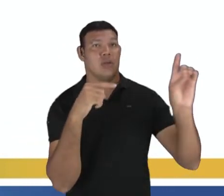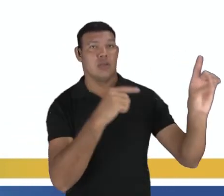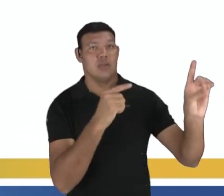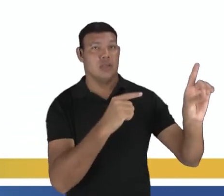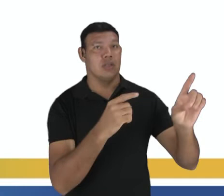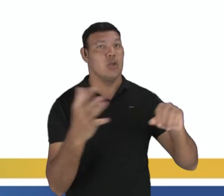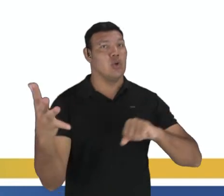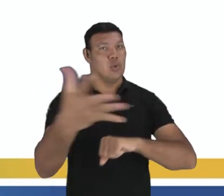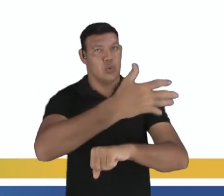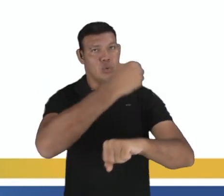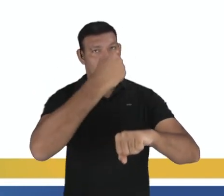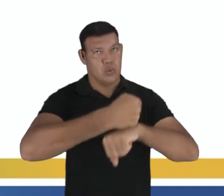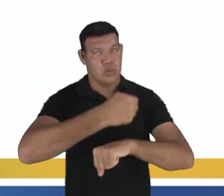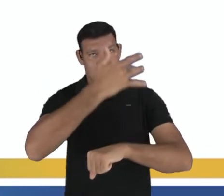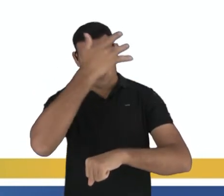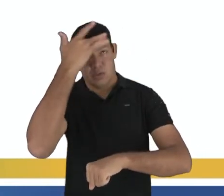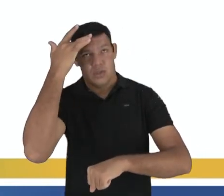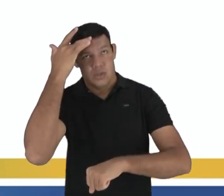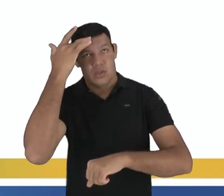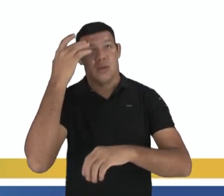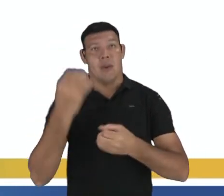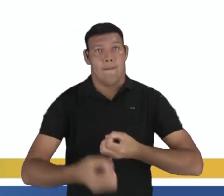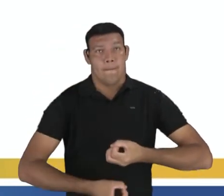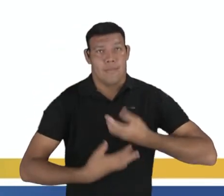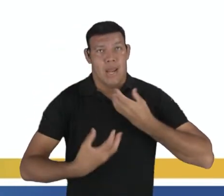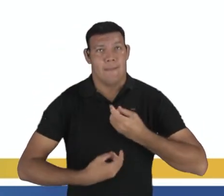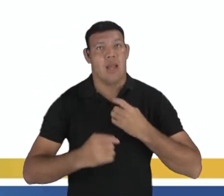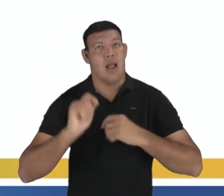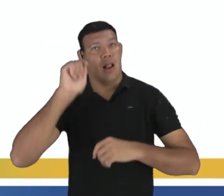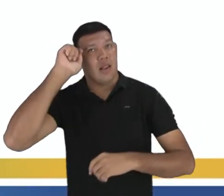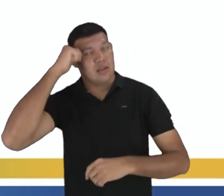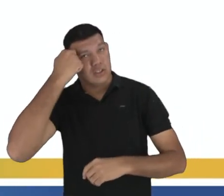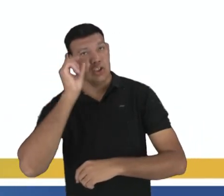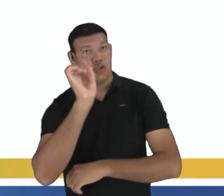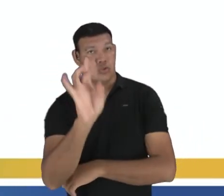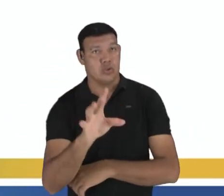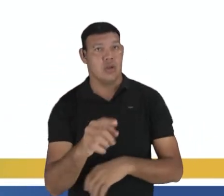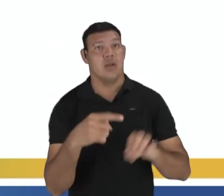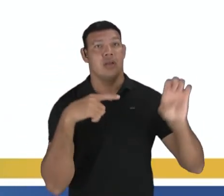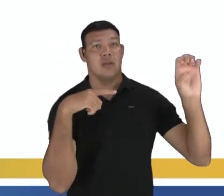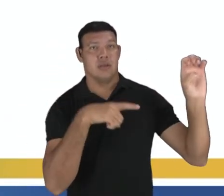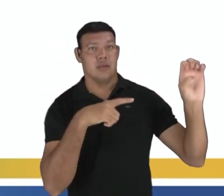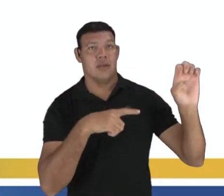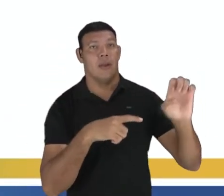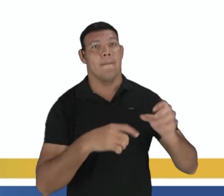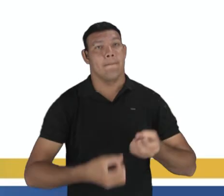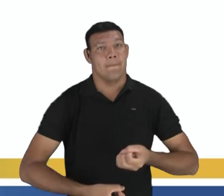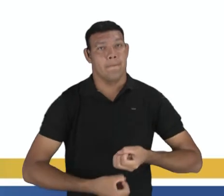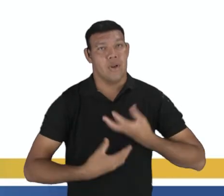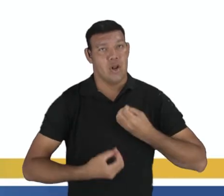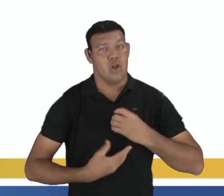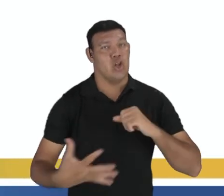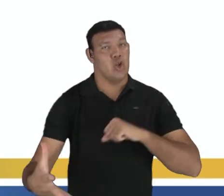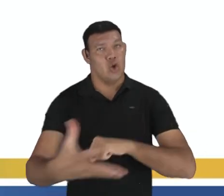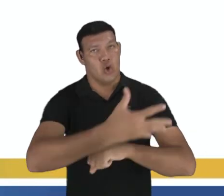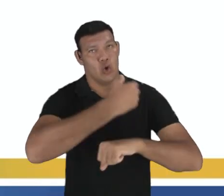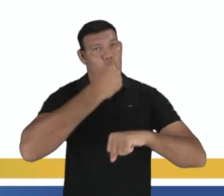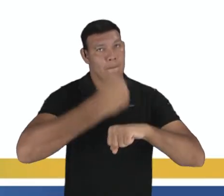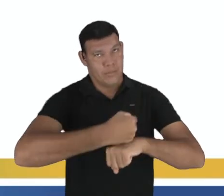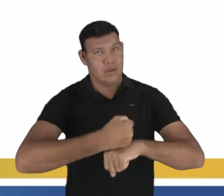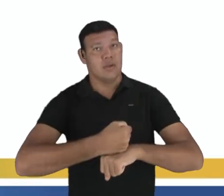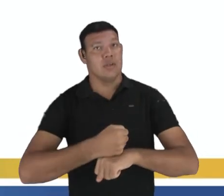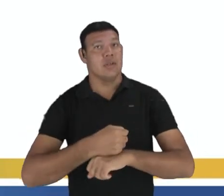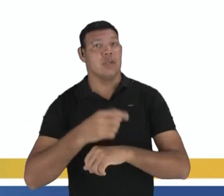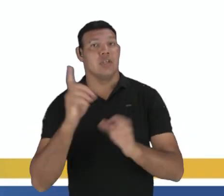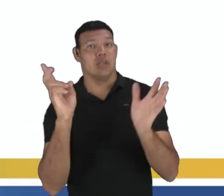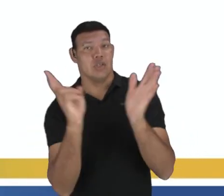Colonizador do poeta e do negro apenas. Ou é poeta do colonizador, do índio e do negro.